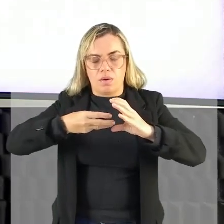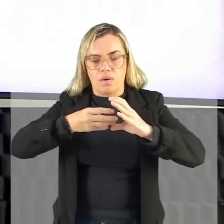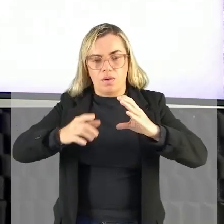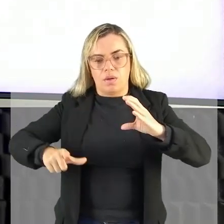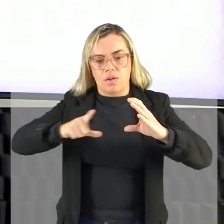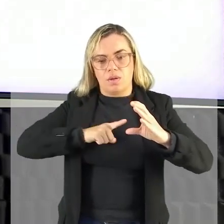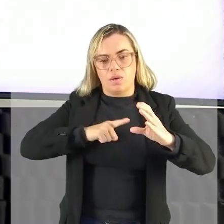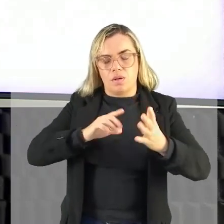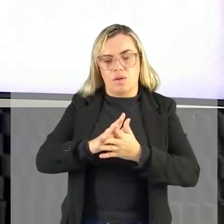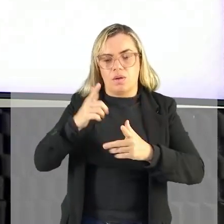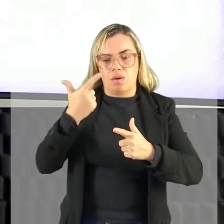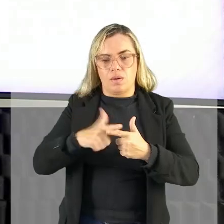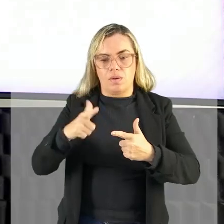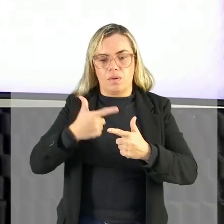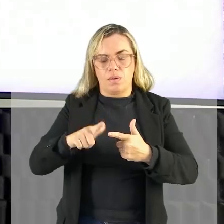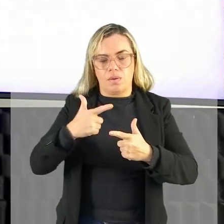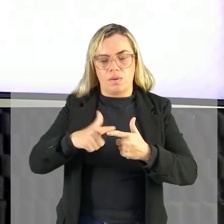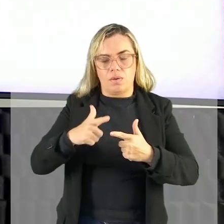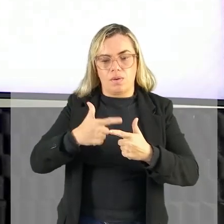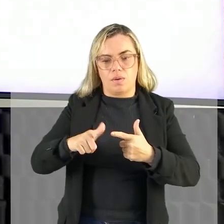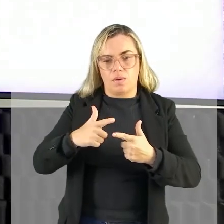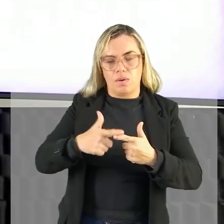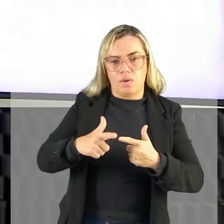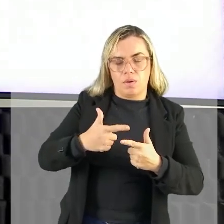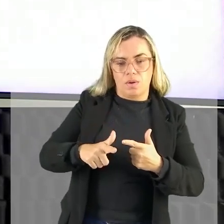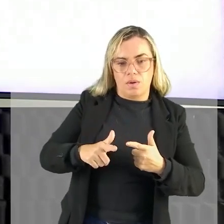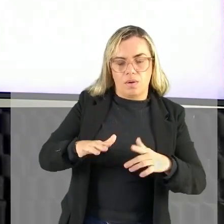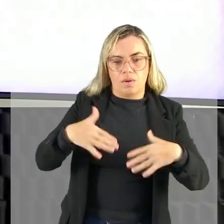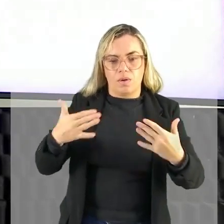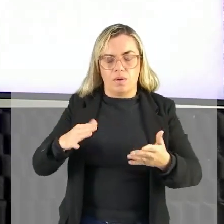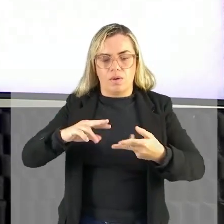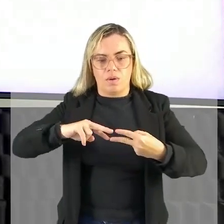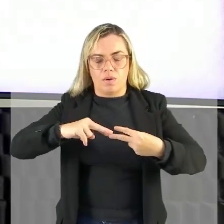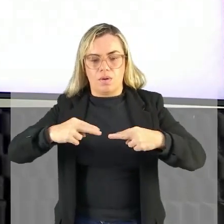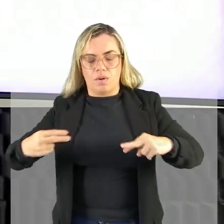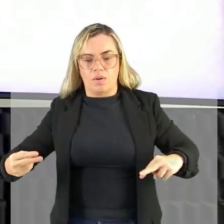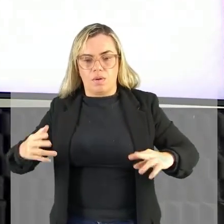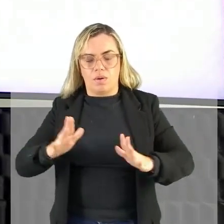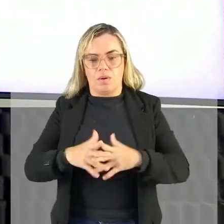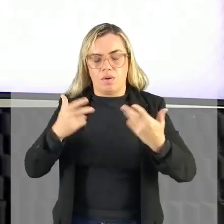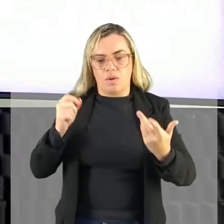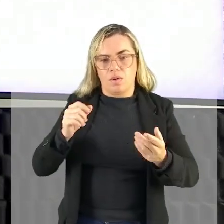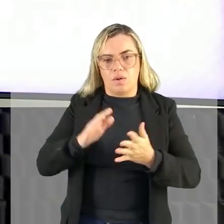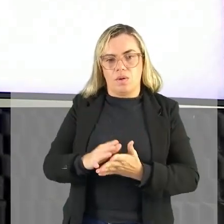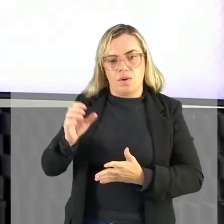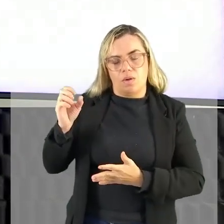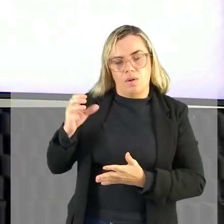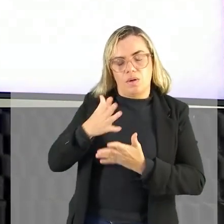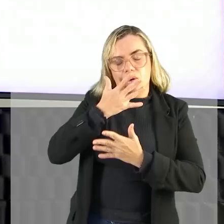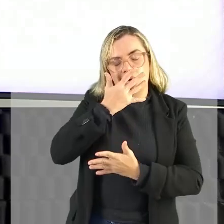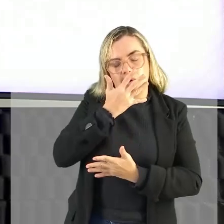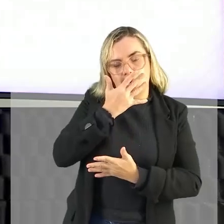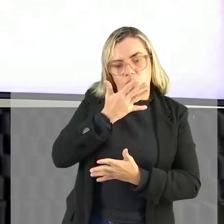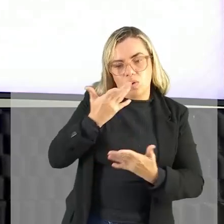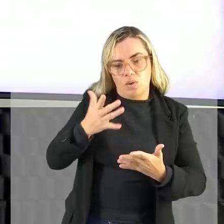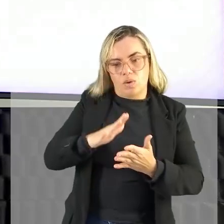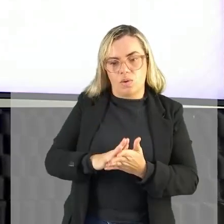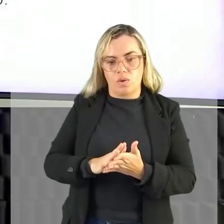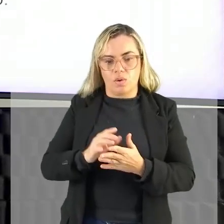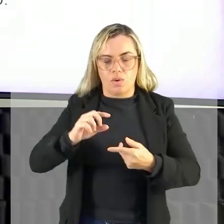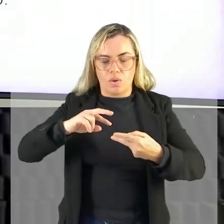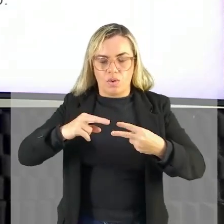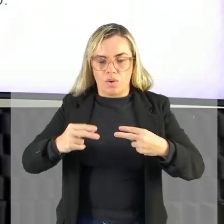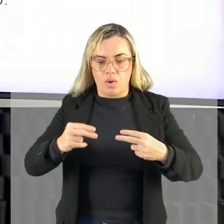tem o problema, né, a célula tem esse problema genético, então esses brilhos, né, vão partir do mesmo